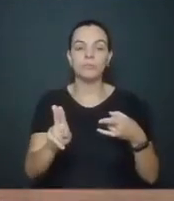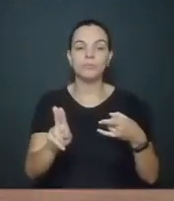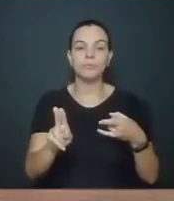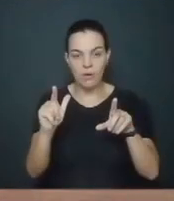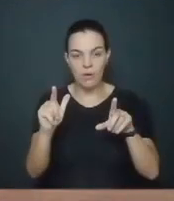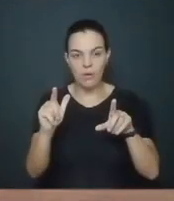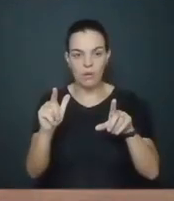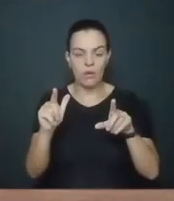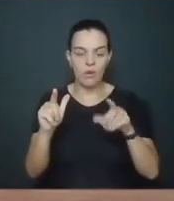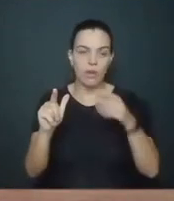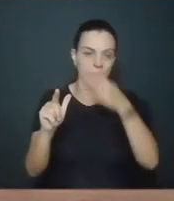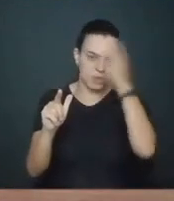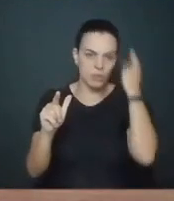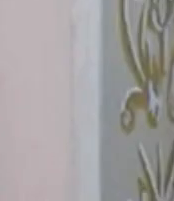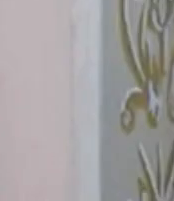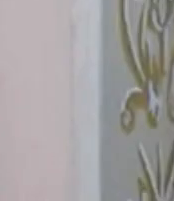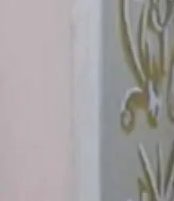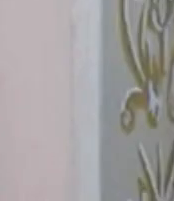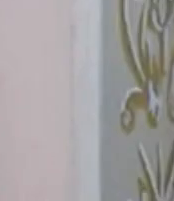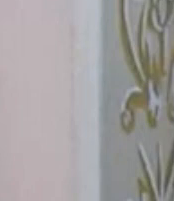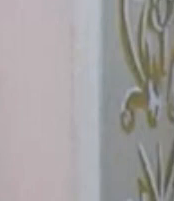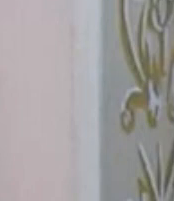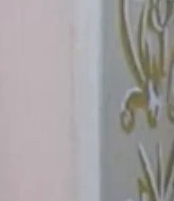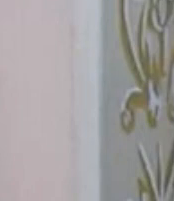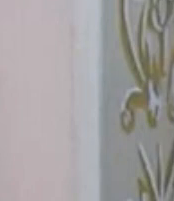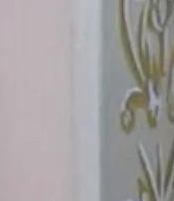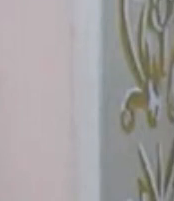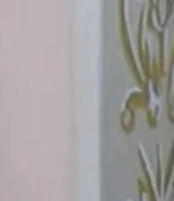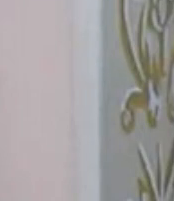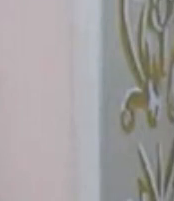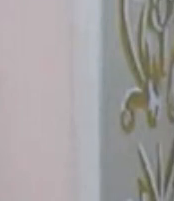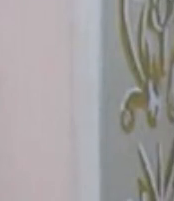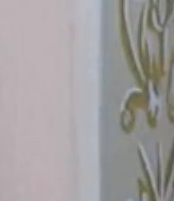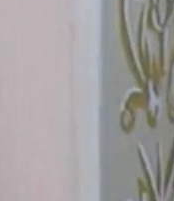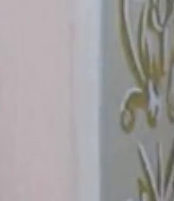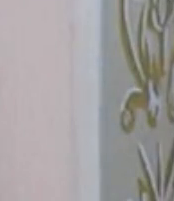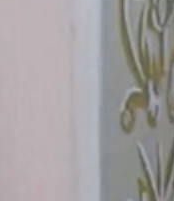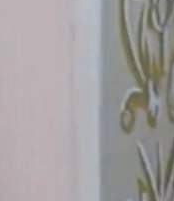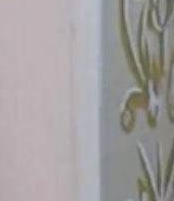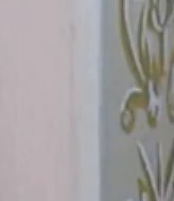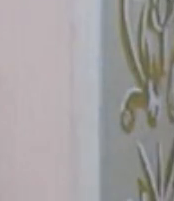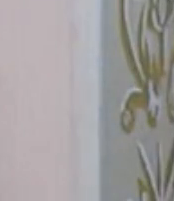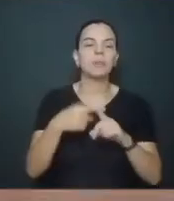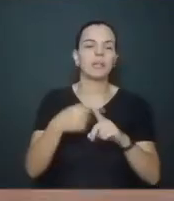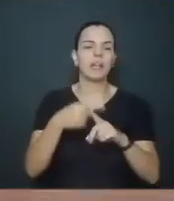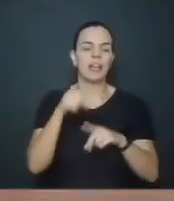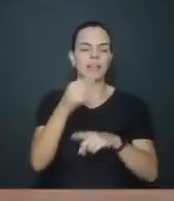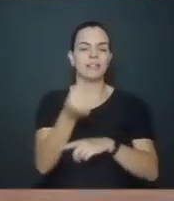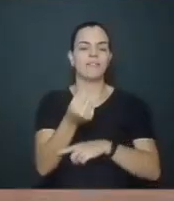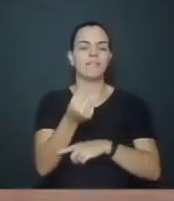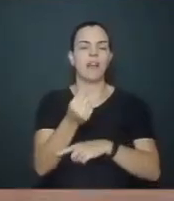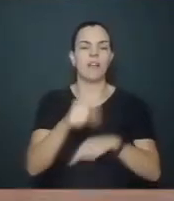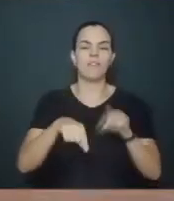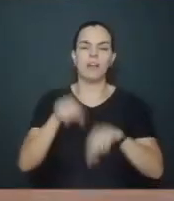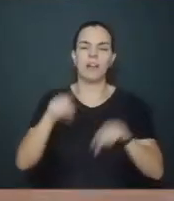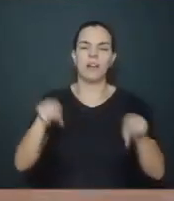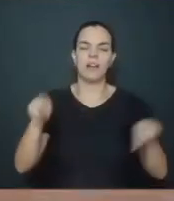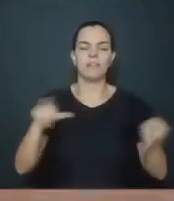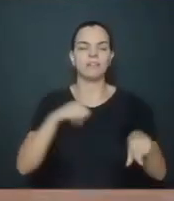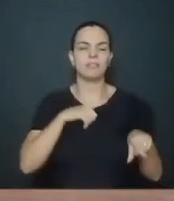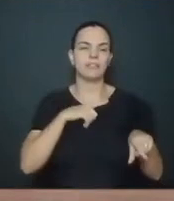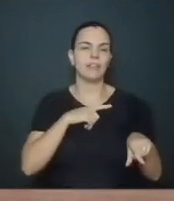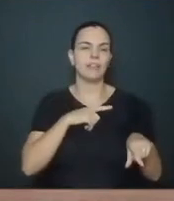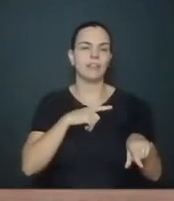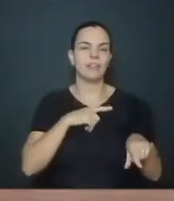valor venal não foi disponibilizado. Então, como que a pessoa vai contestar o valor venal que foi atribuído ao seu imóvel, se a pessoa não sabe quais foram as variáveis que